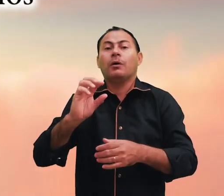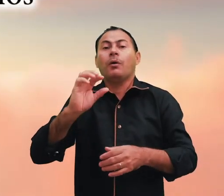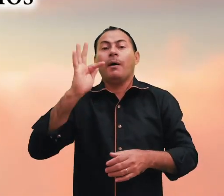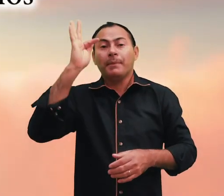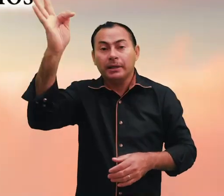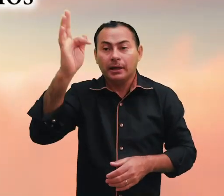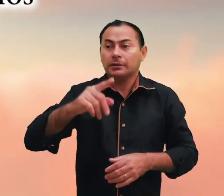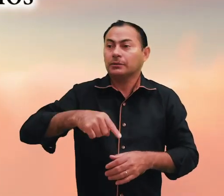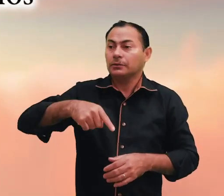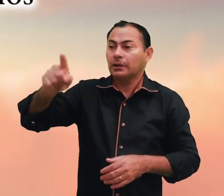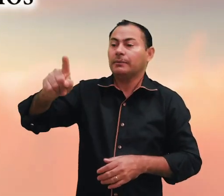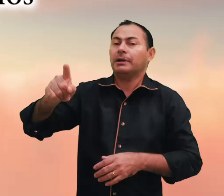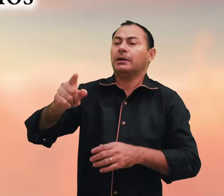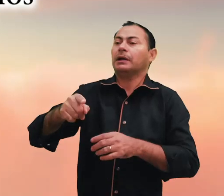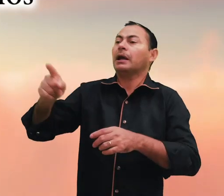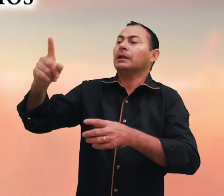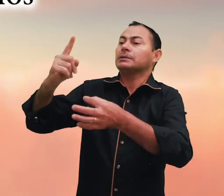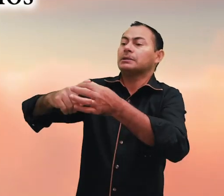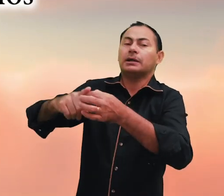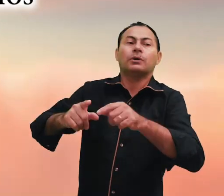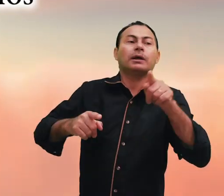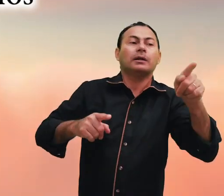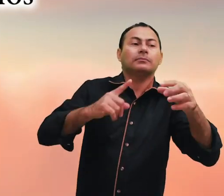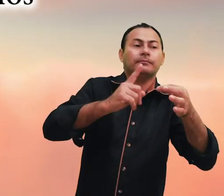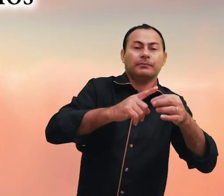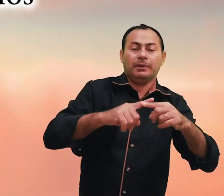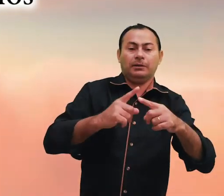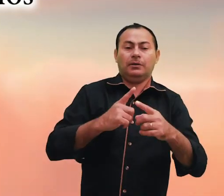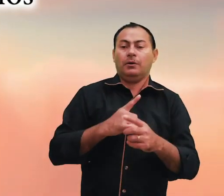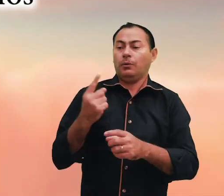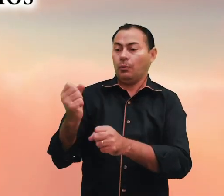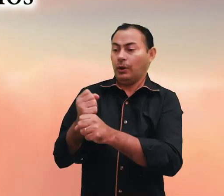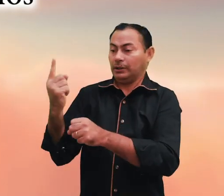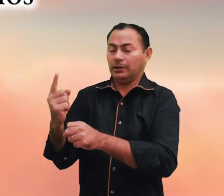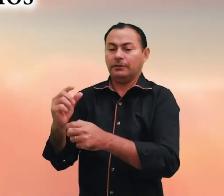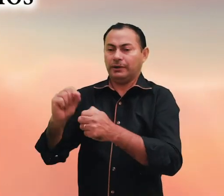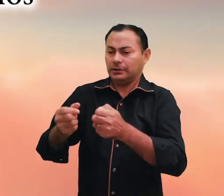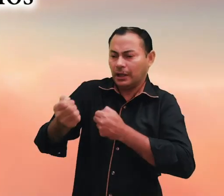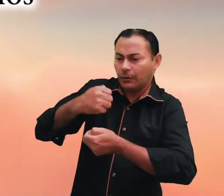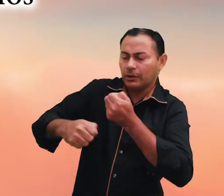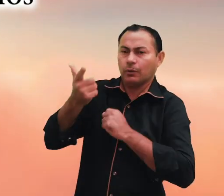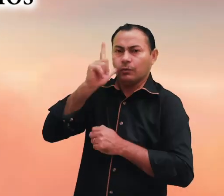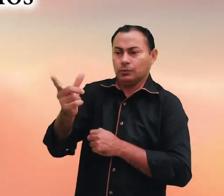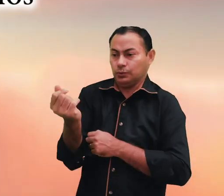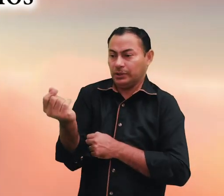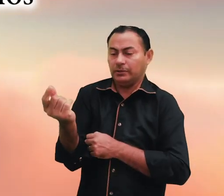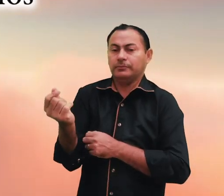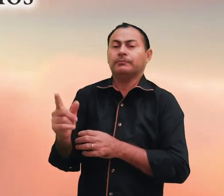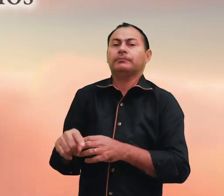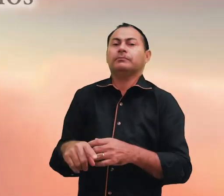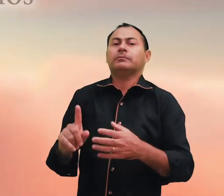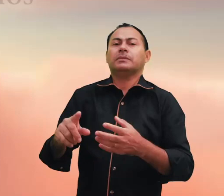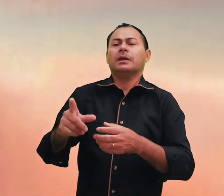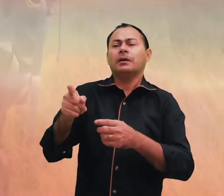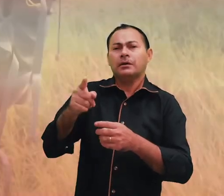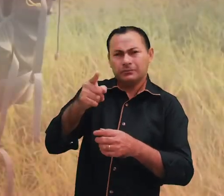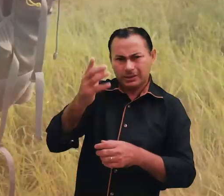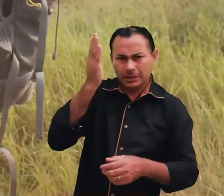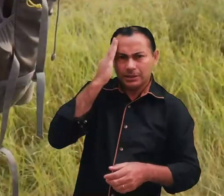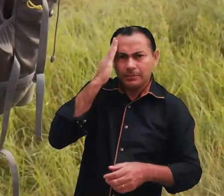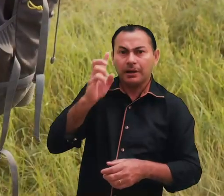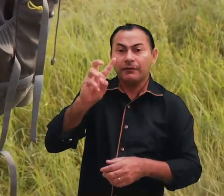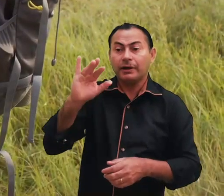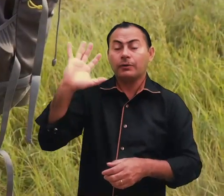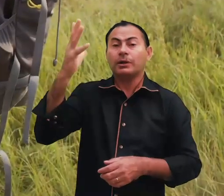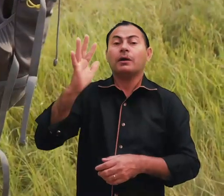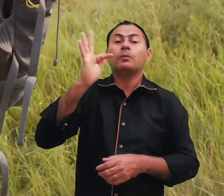amanhã iremos para esta ou aquela cidade. Passaremos um ano ali, faremos negócios e ganharemos dinheiro. Como você sabe o que